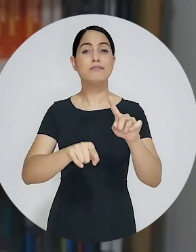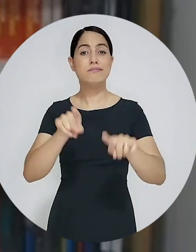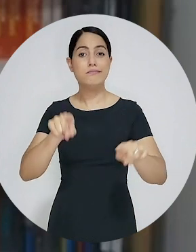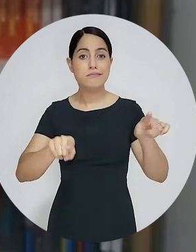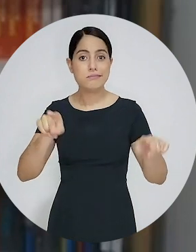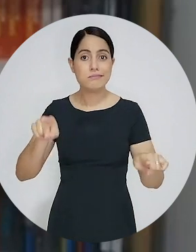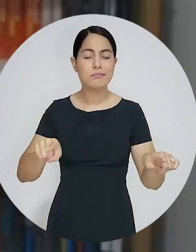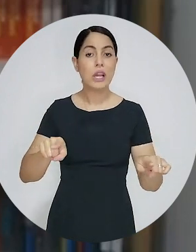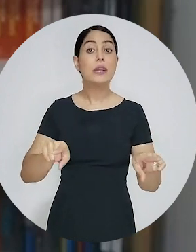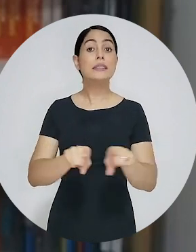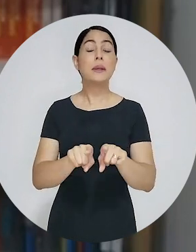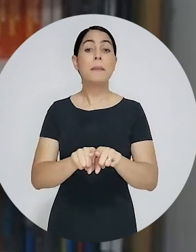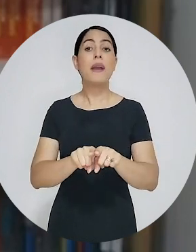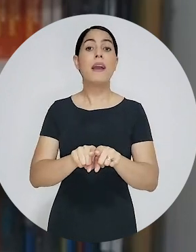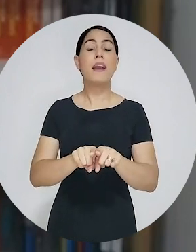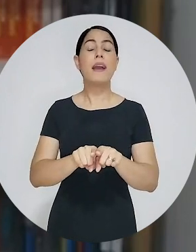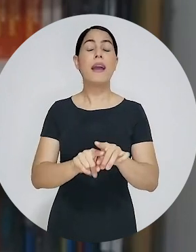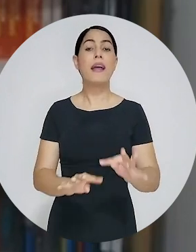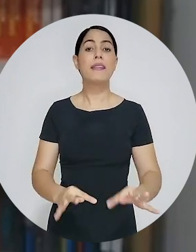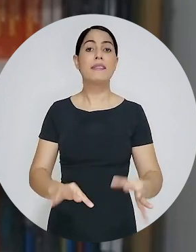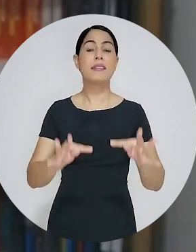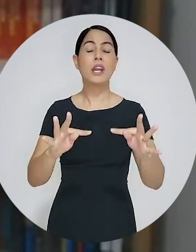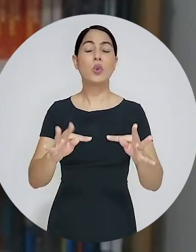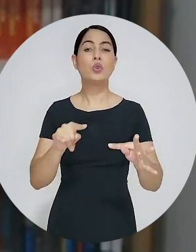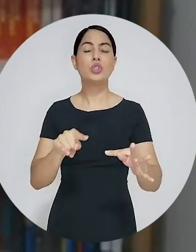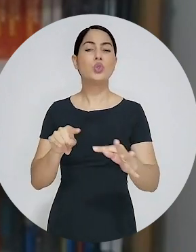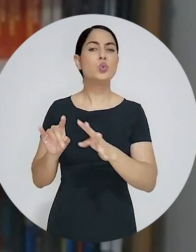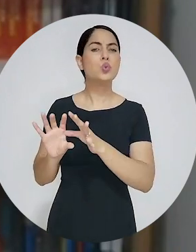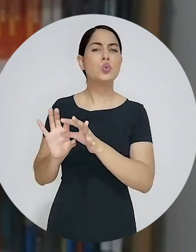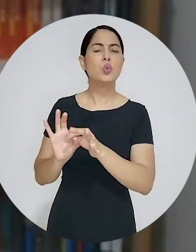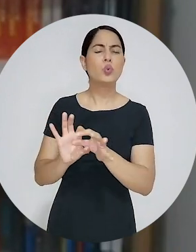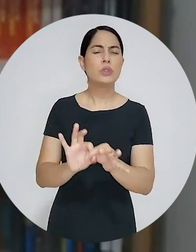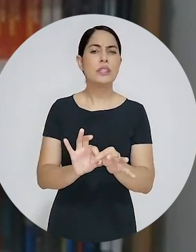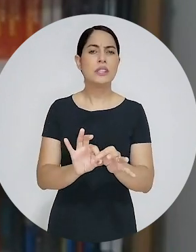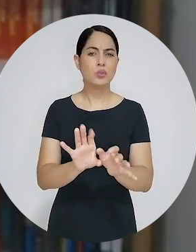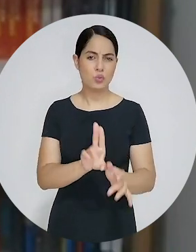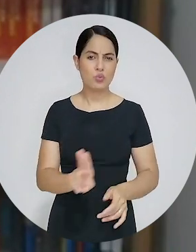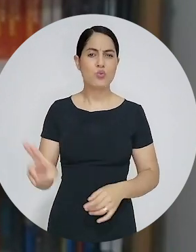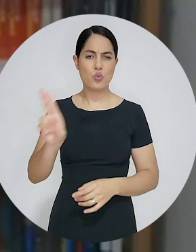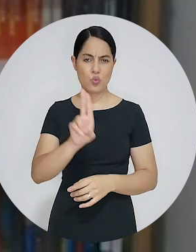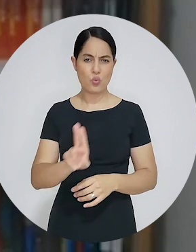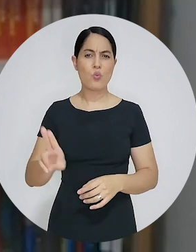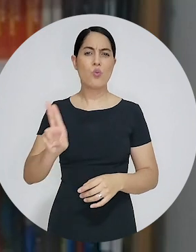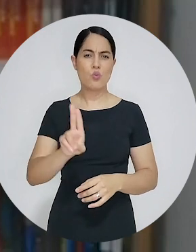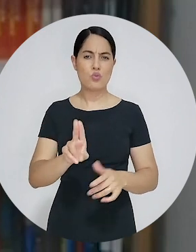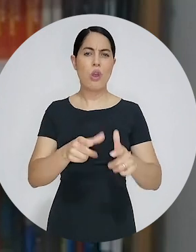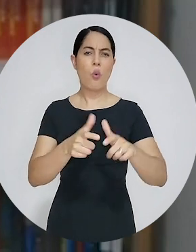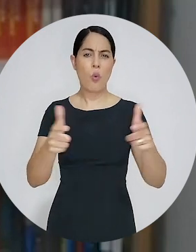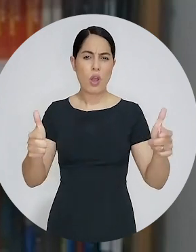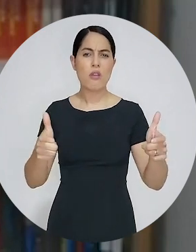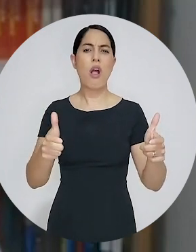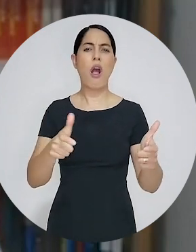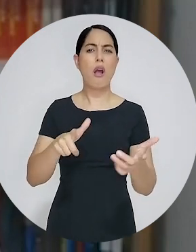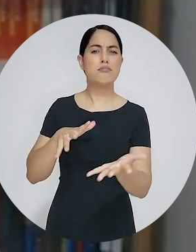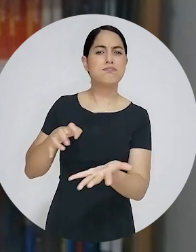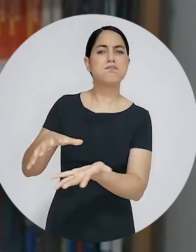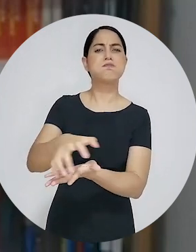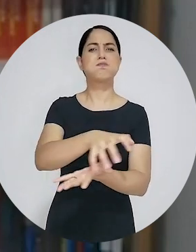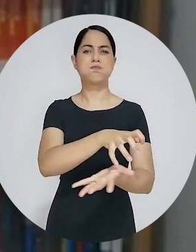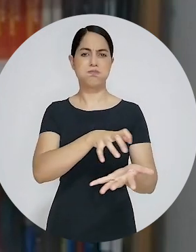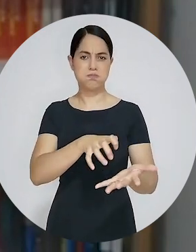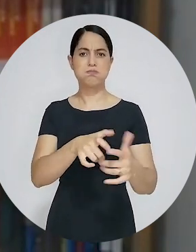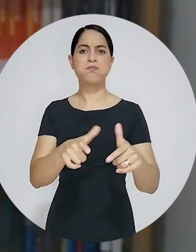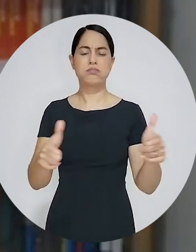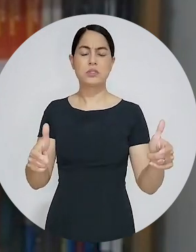de tecnologias disruptivas e tecnologias onde você tem o maior uso em termos volumétricos de